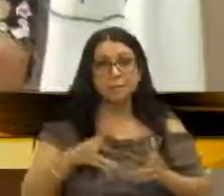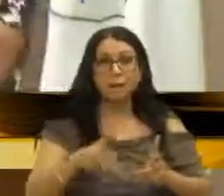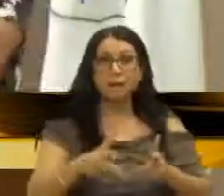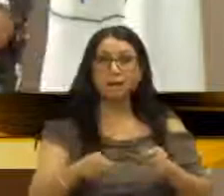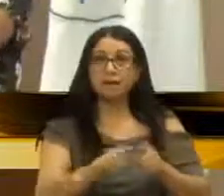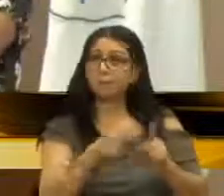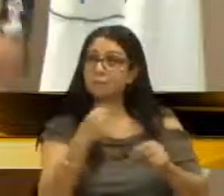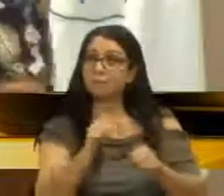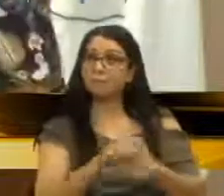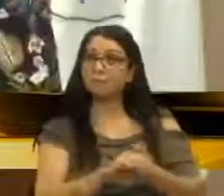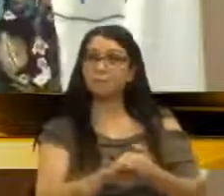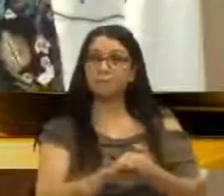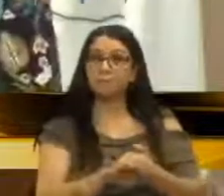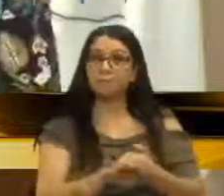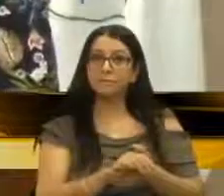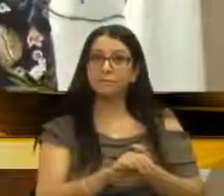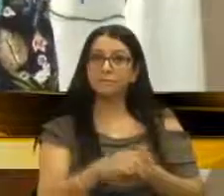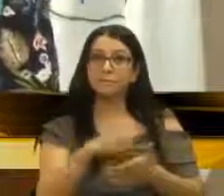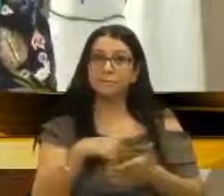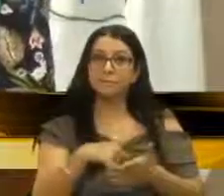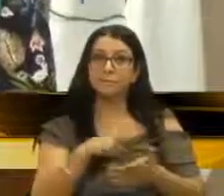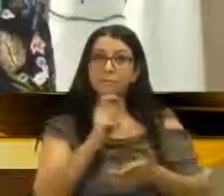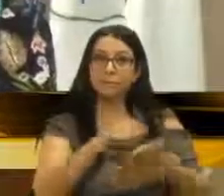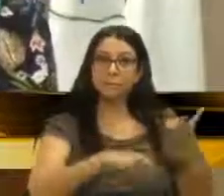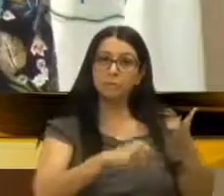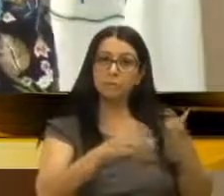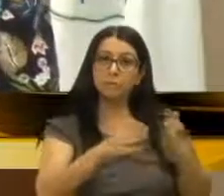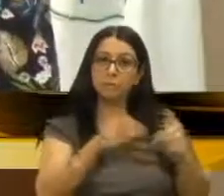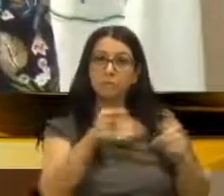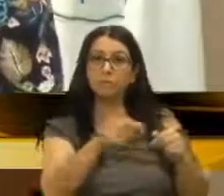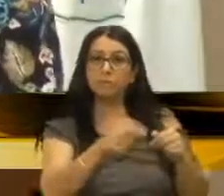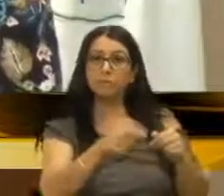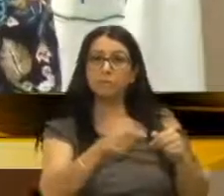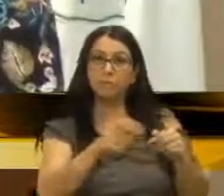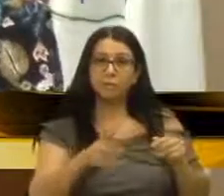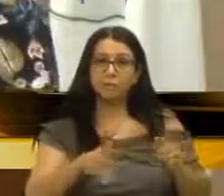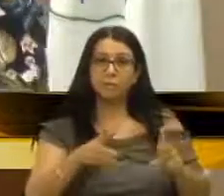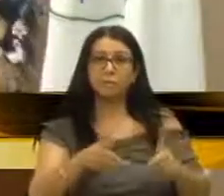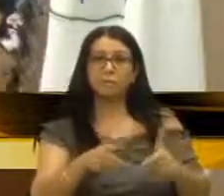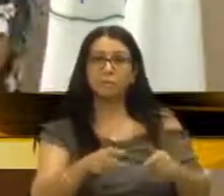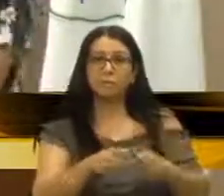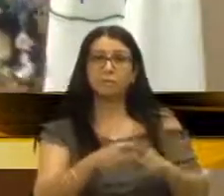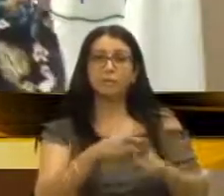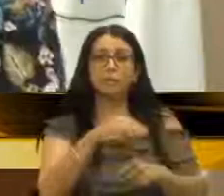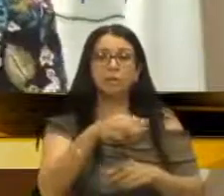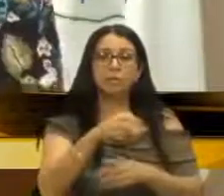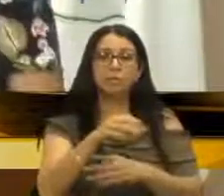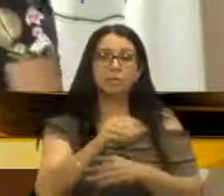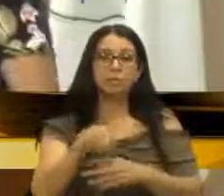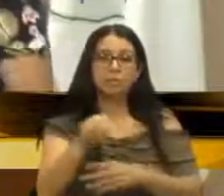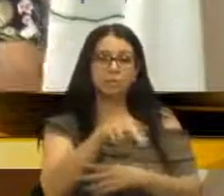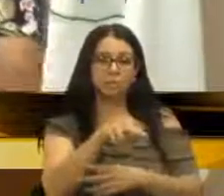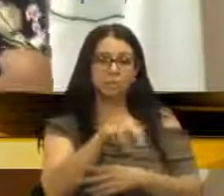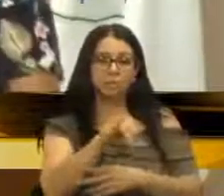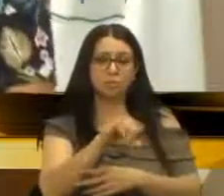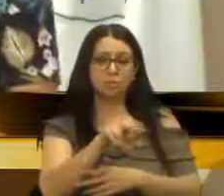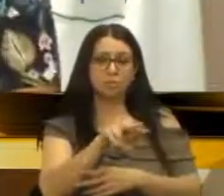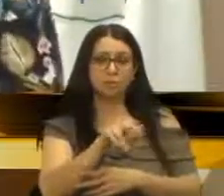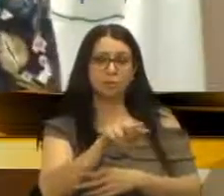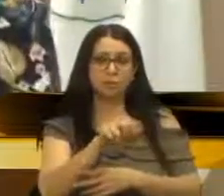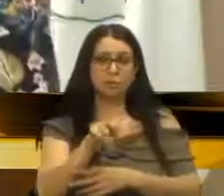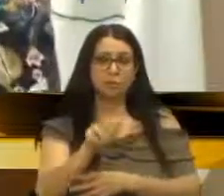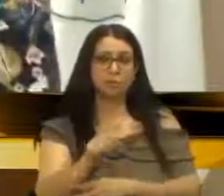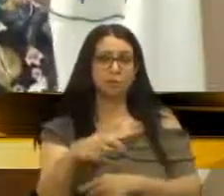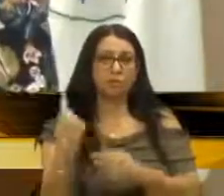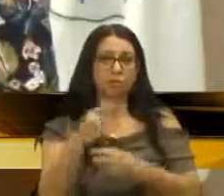precisamos agora já temos que inclusive protocolo pedindo se essas patrões motoniveladora para o nosso interior e nesse sentido